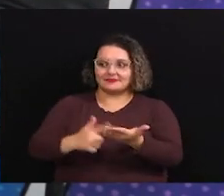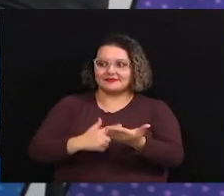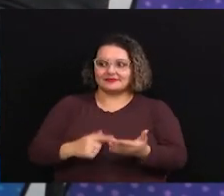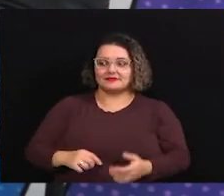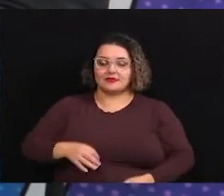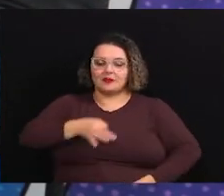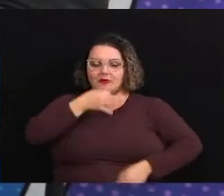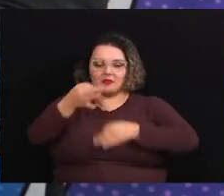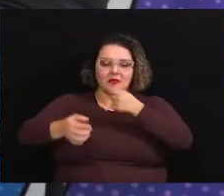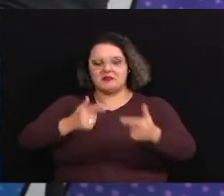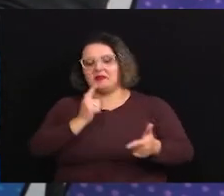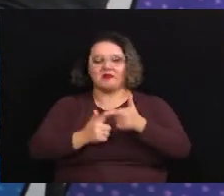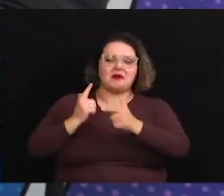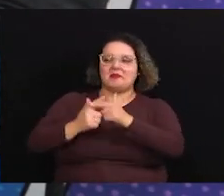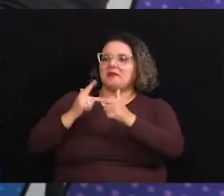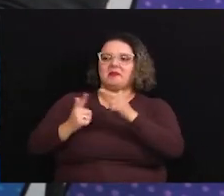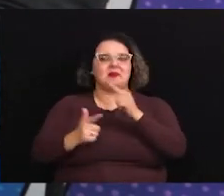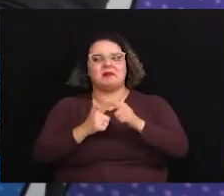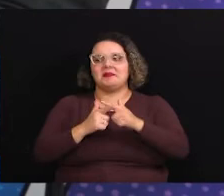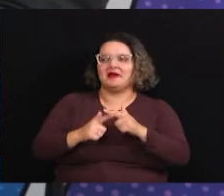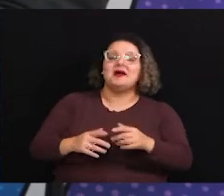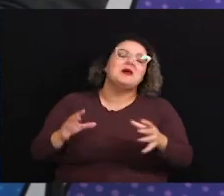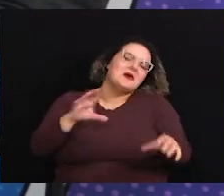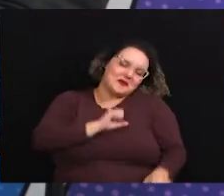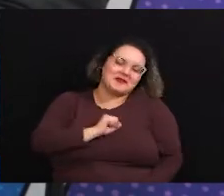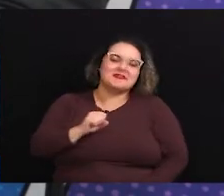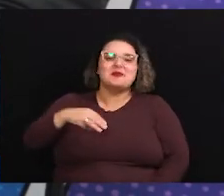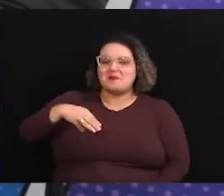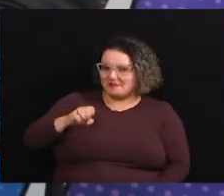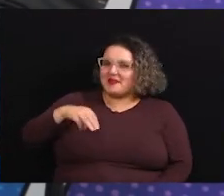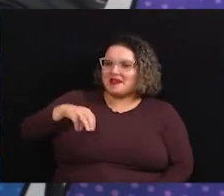vocês poderem me xingar depois na internet. Eu gosto de receber figurinhas.